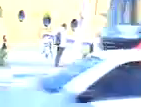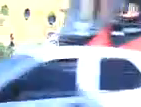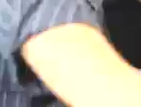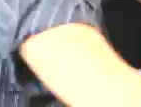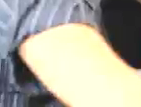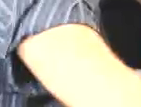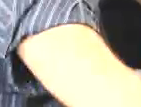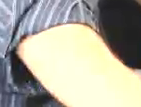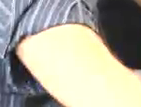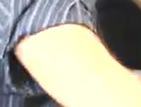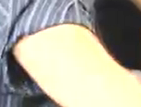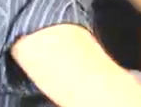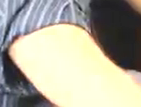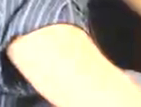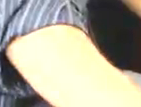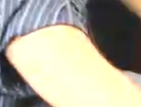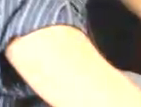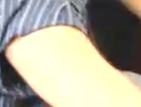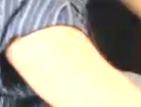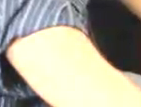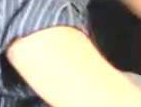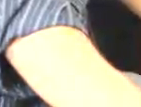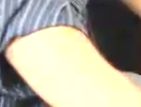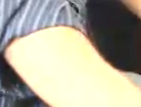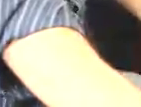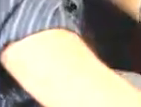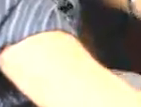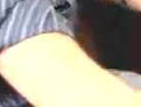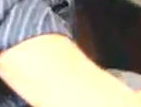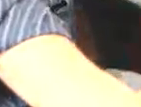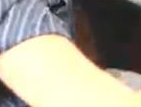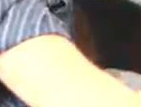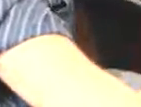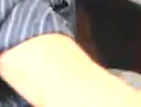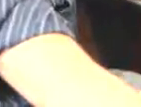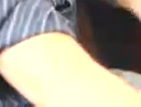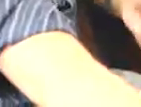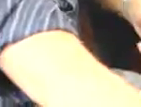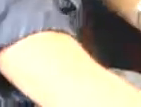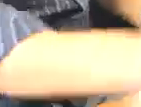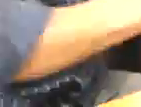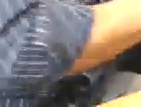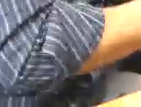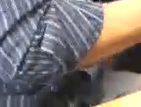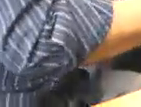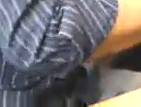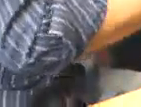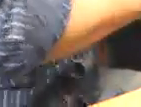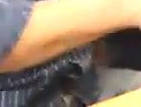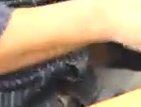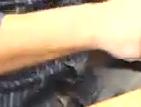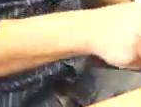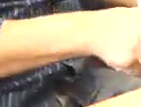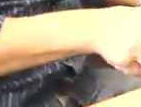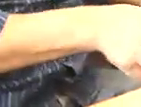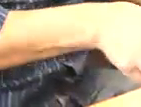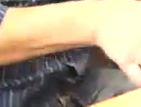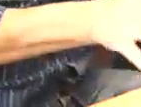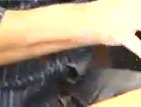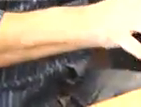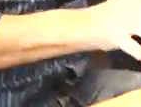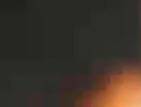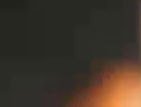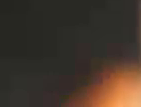A ouvidoria é o canal de comunicação direto entre a população e a Câmara. Envie sugestões, reclamações e